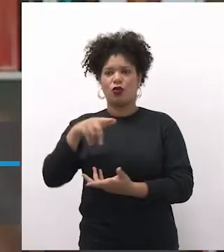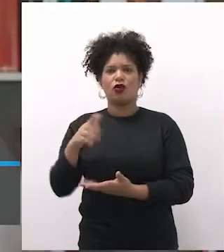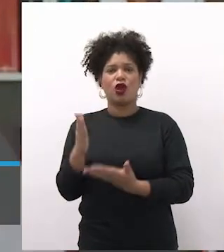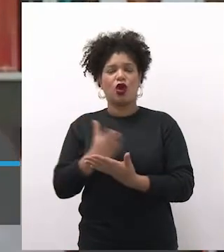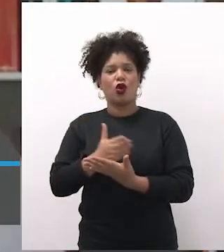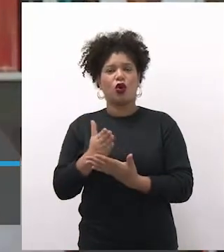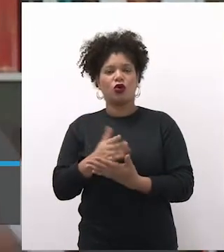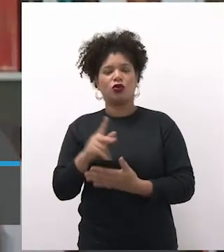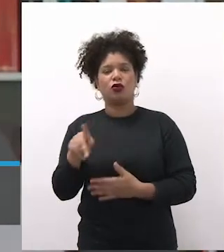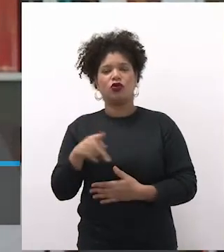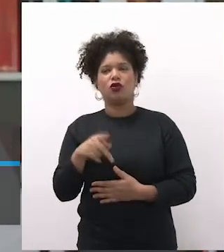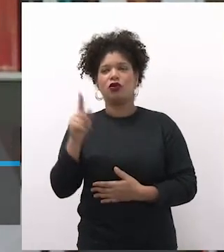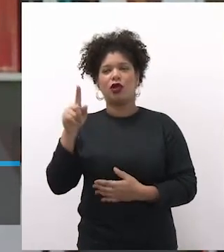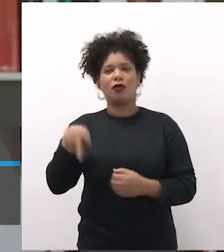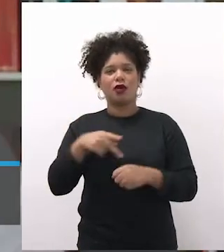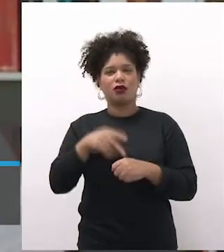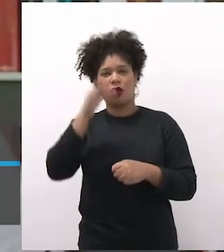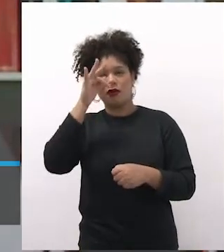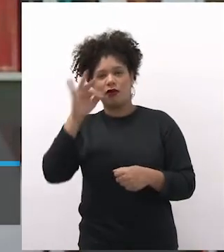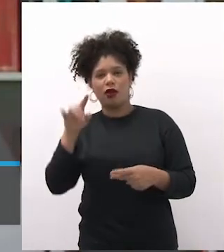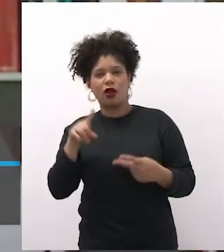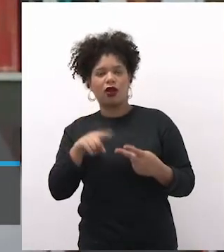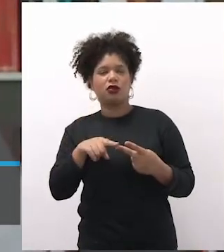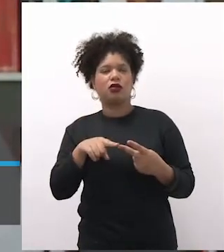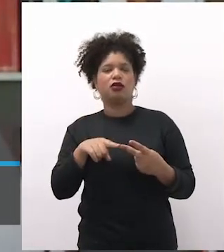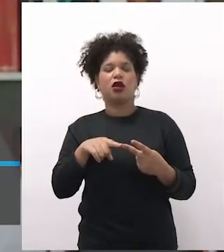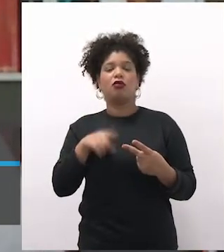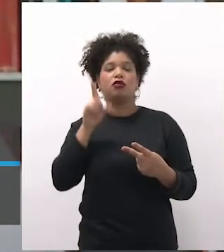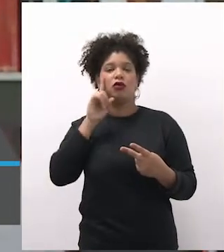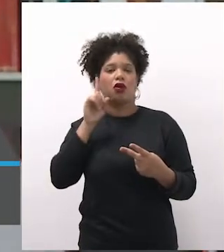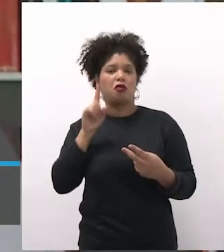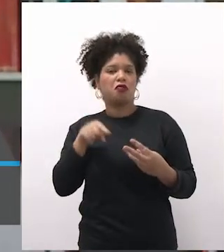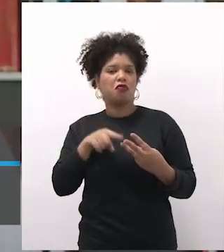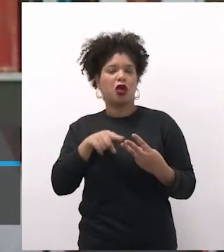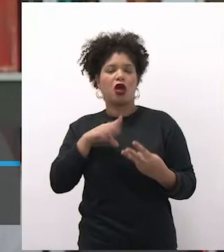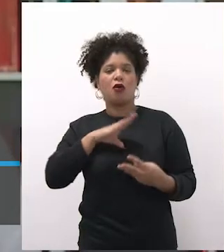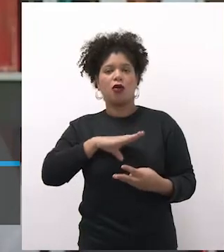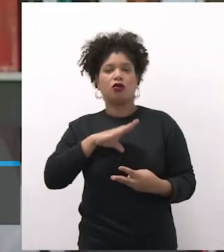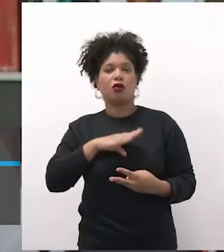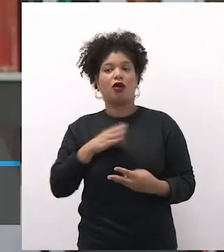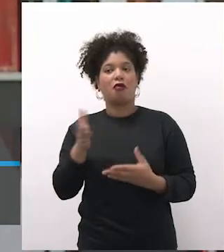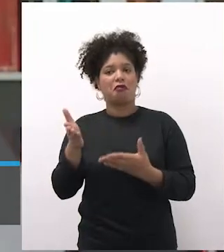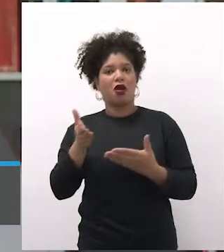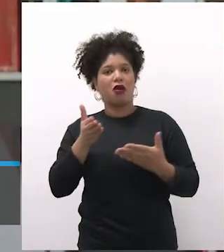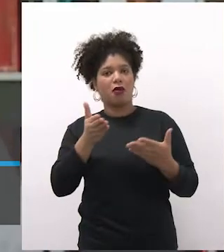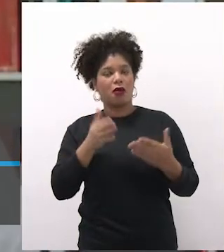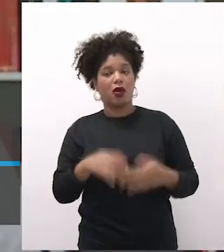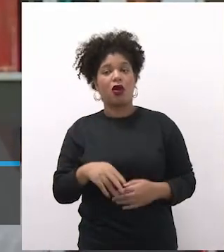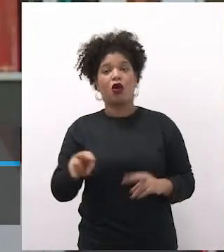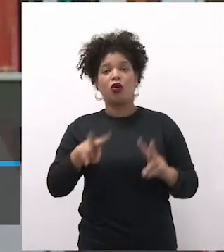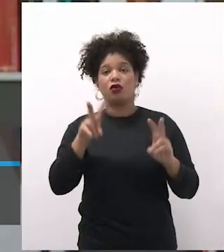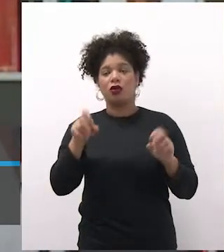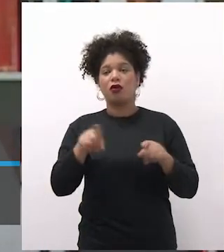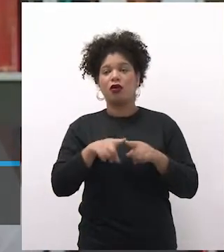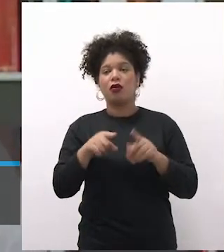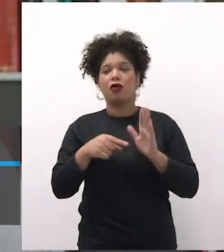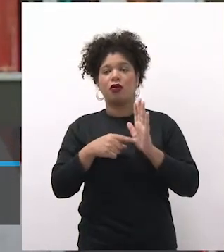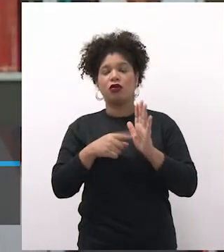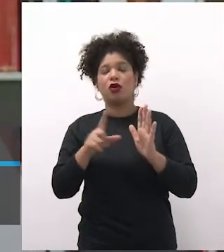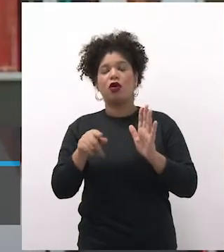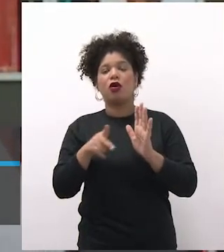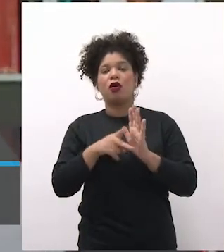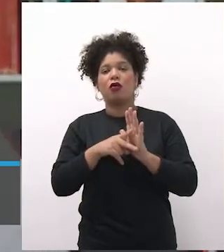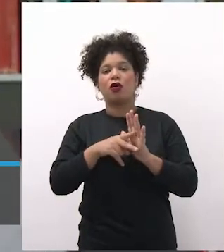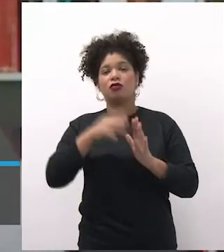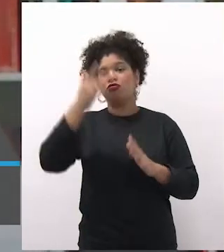França, nos Estados Unidos, em Portugal. Ele conseguia trazer muita gente. Falou sobre saúde mental, que eu achei extremamente interessante num momento como esse, que